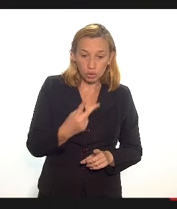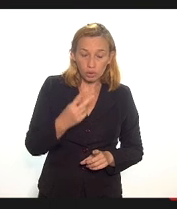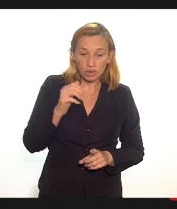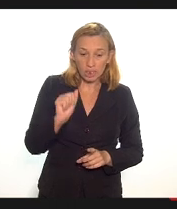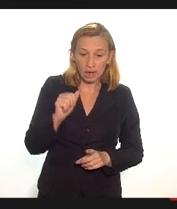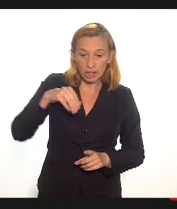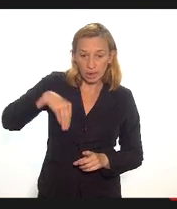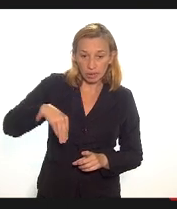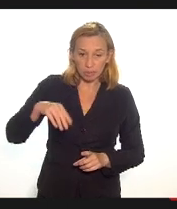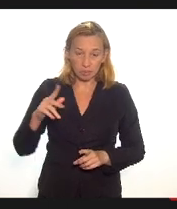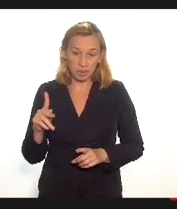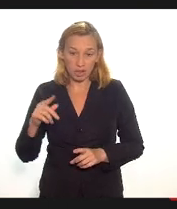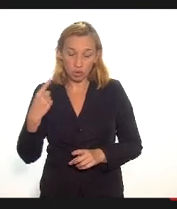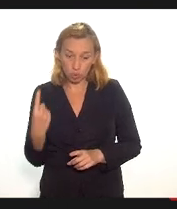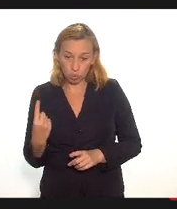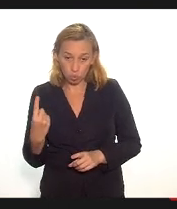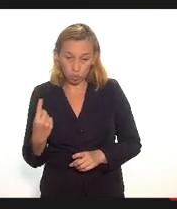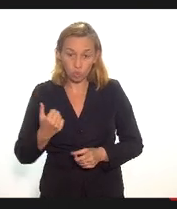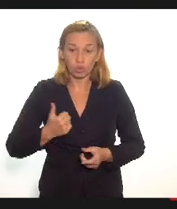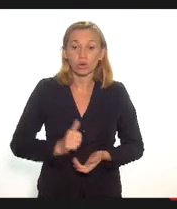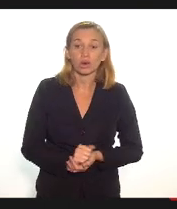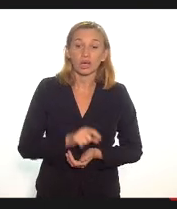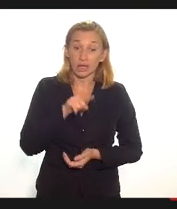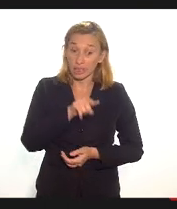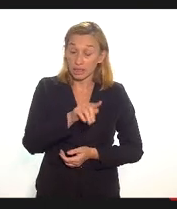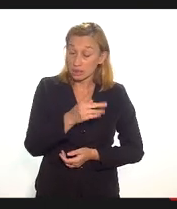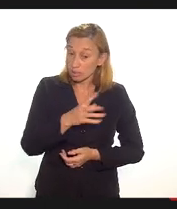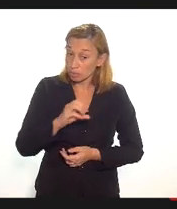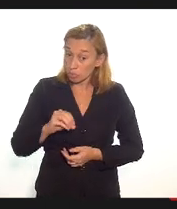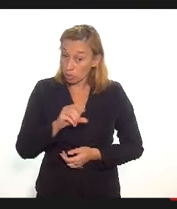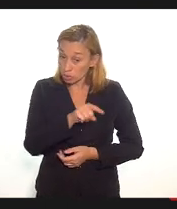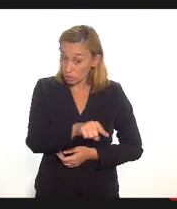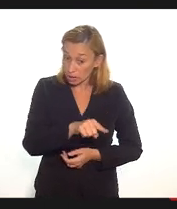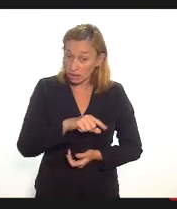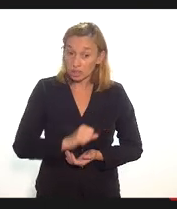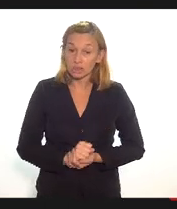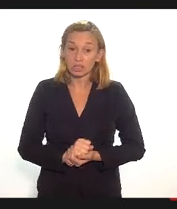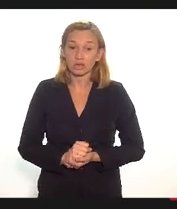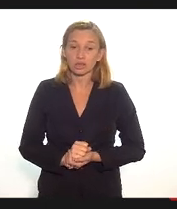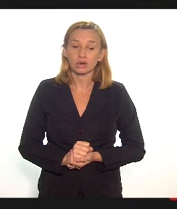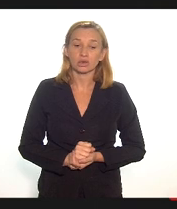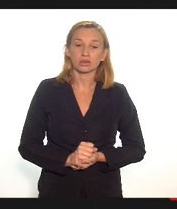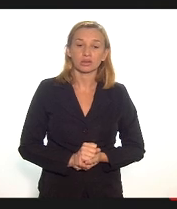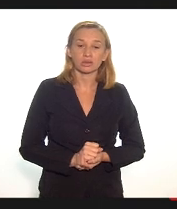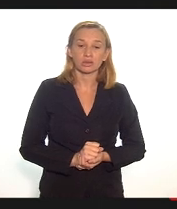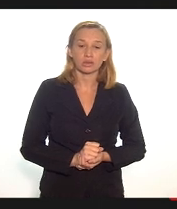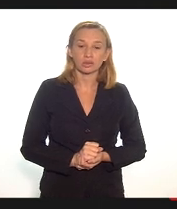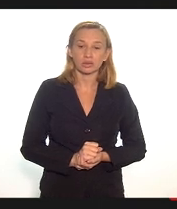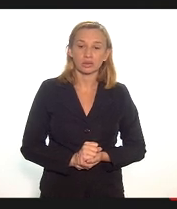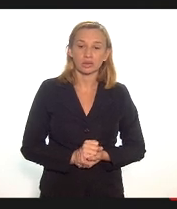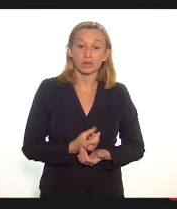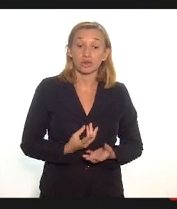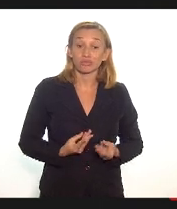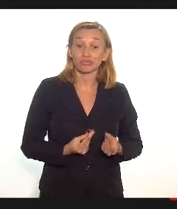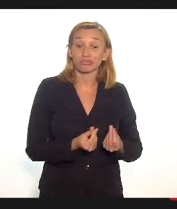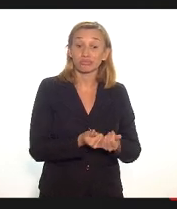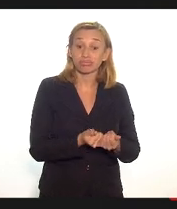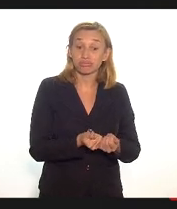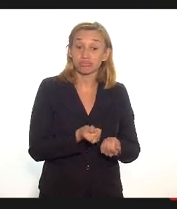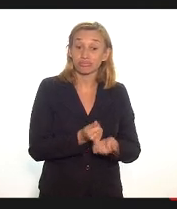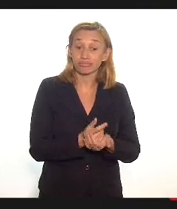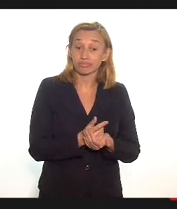2ANP1. E esse poço ANP1 foi considerado uma despesa